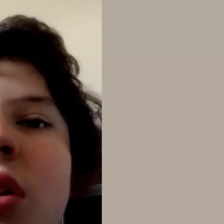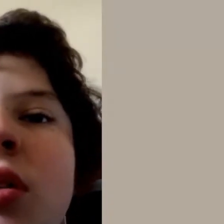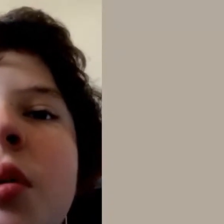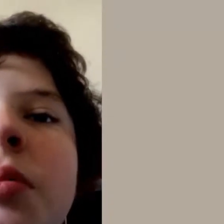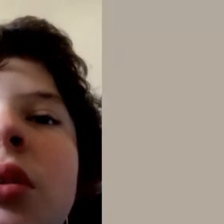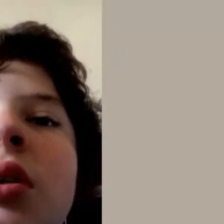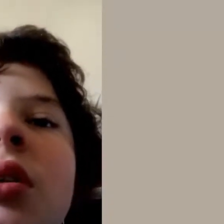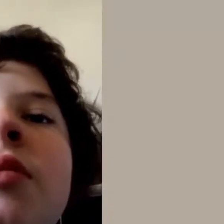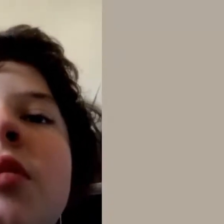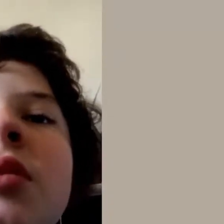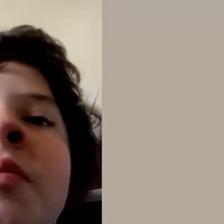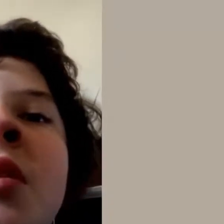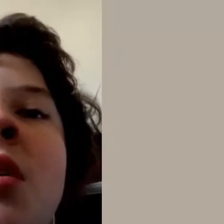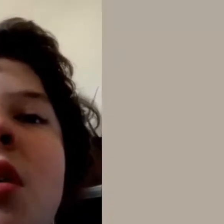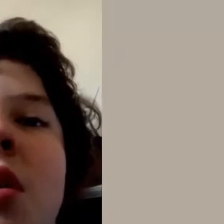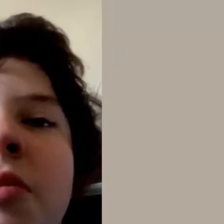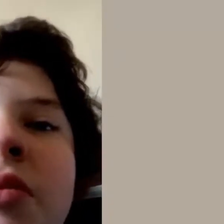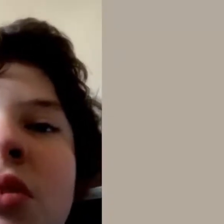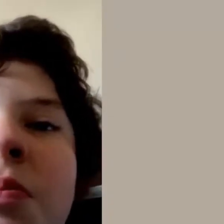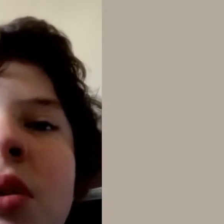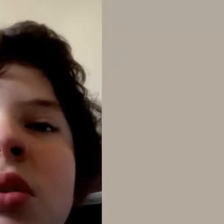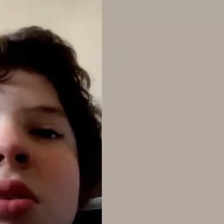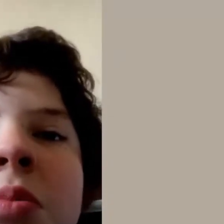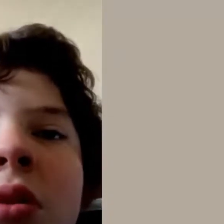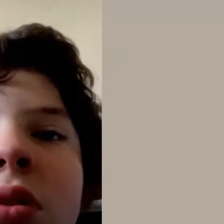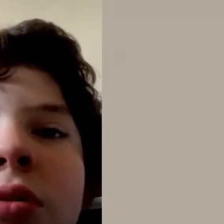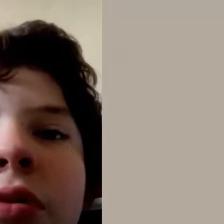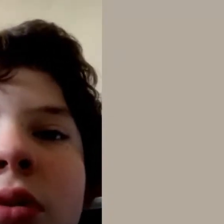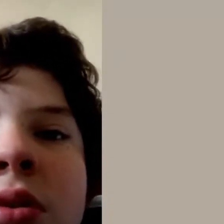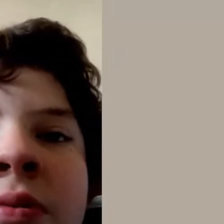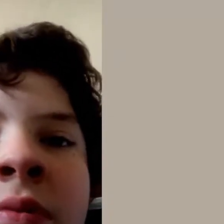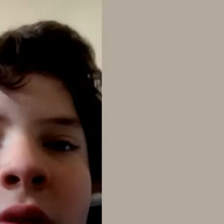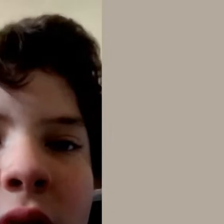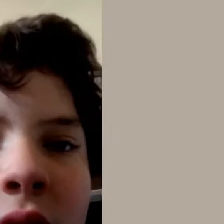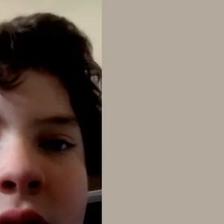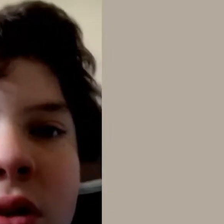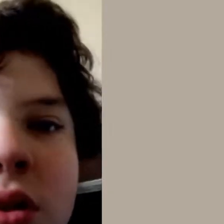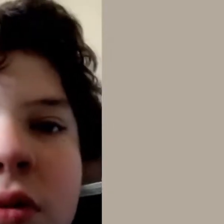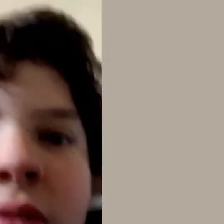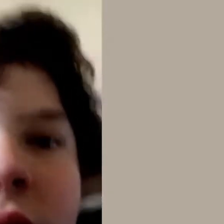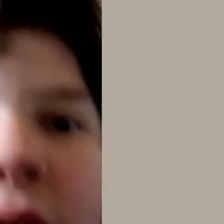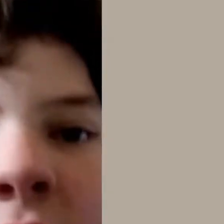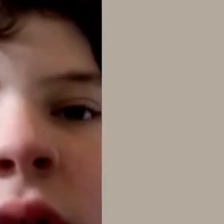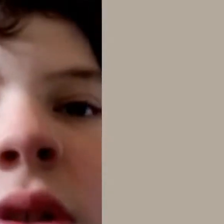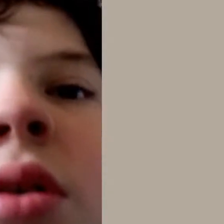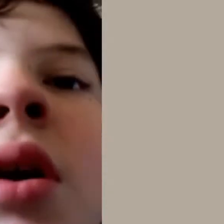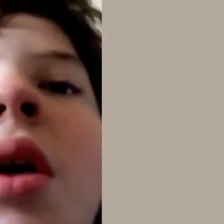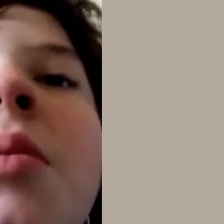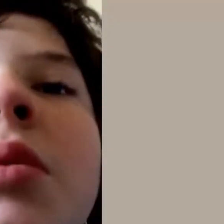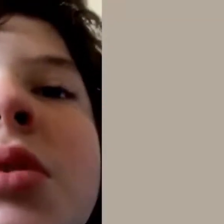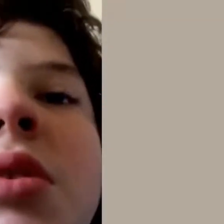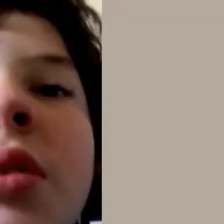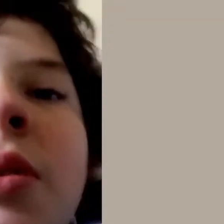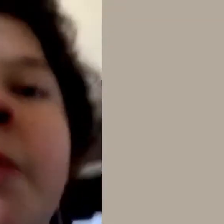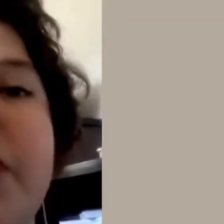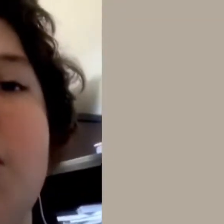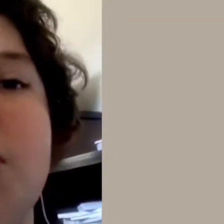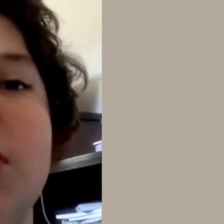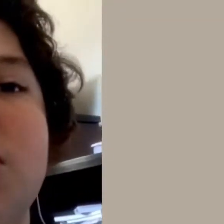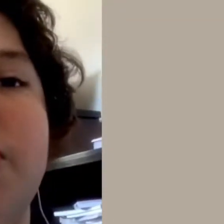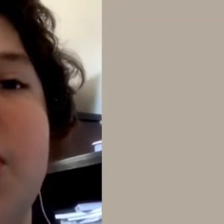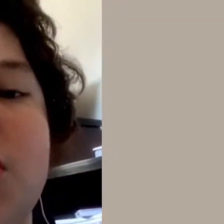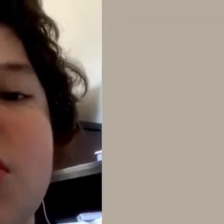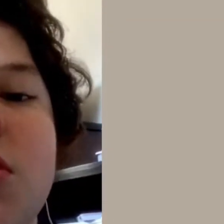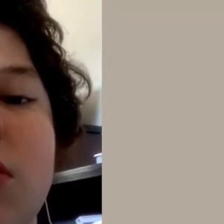fez a escalada da montanha da vida, removendo pedras e plantando flores. Este livro, versos não, poesia não,